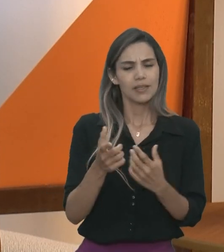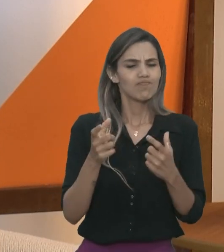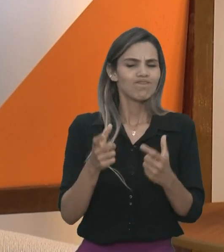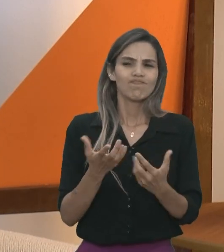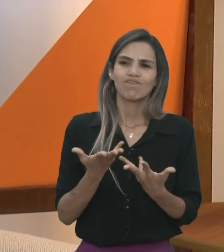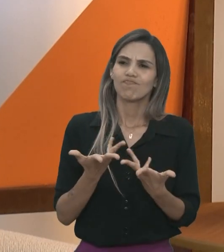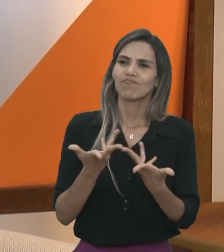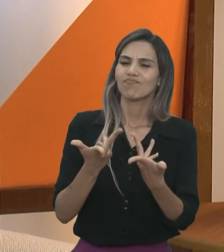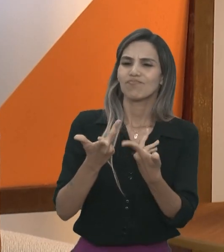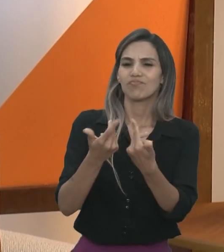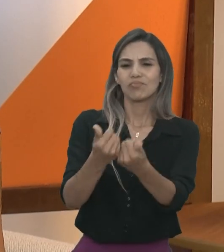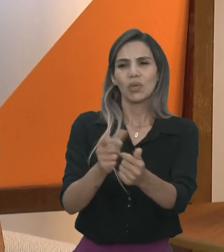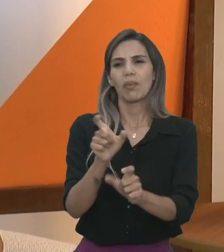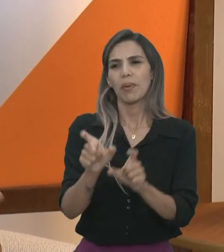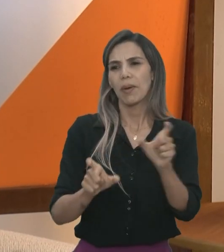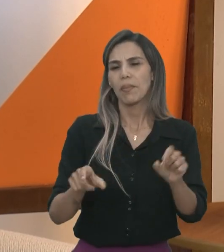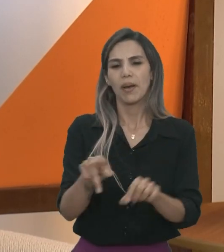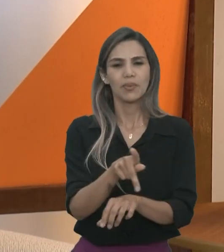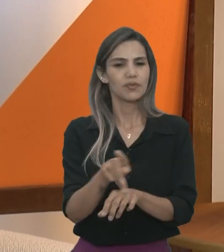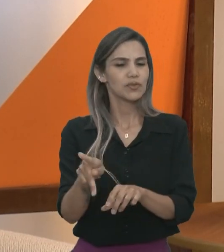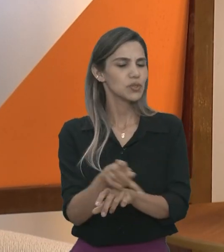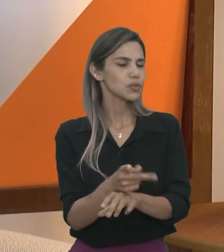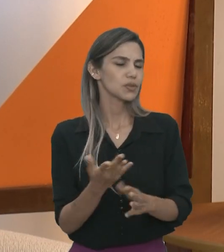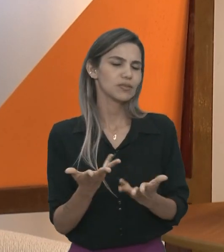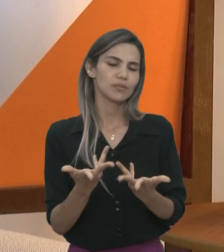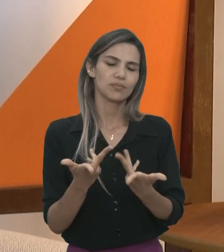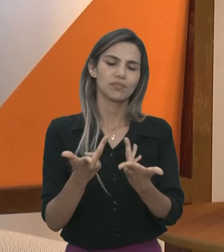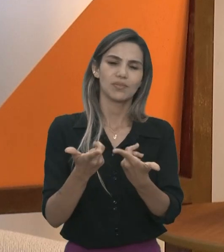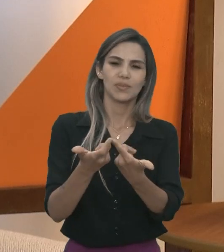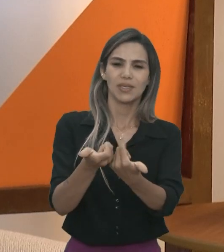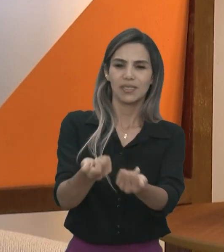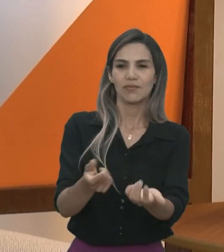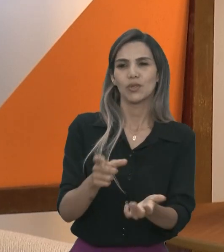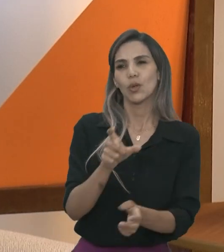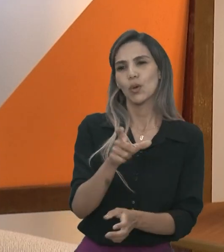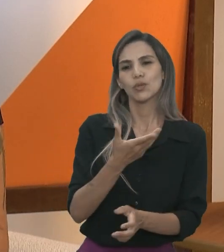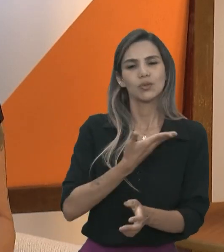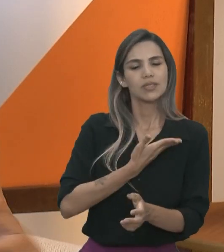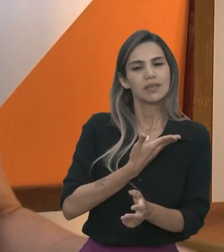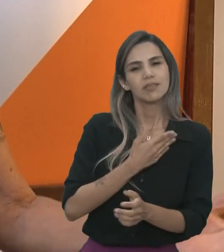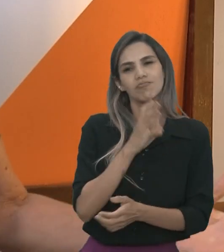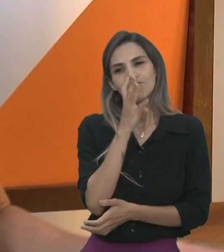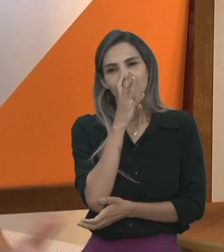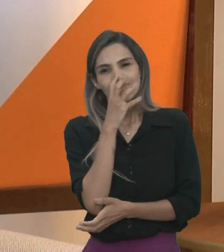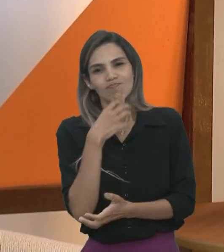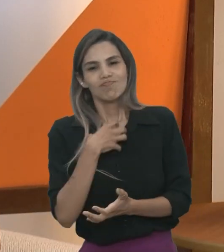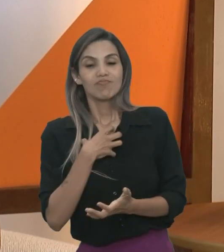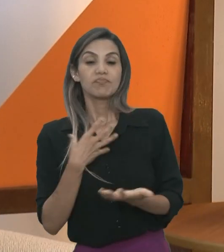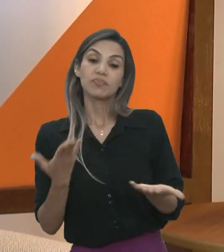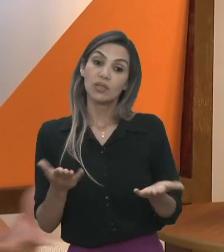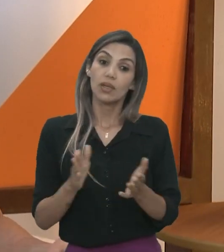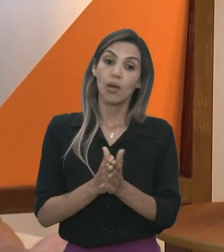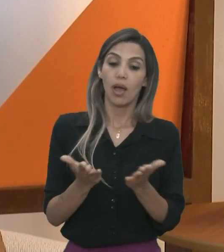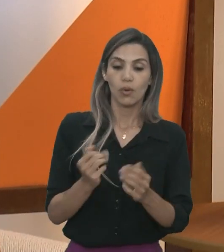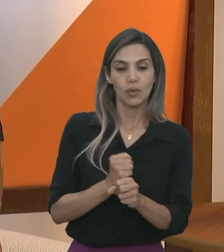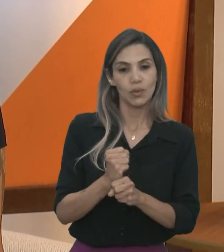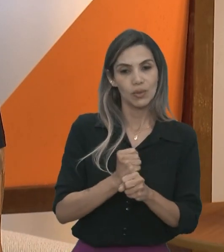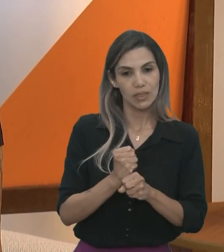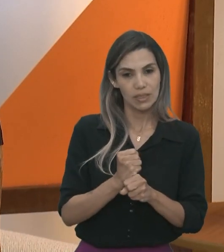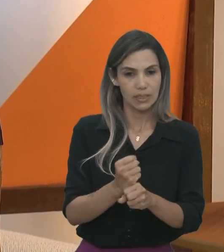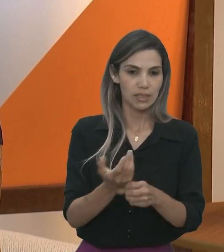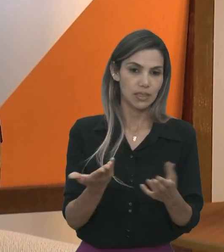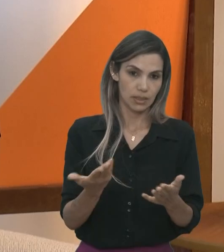os professores incríveis, eu admiro muito meus colegas. Então, estou esse ano, esse período, quero